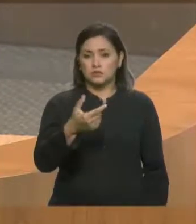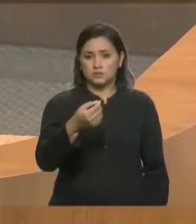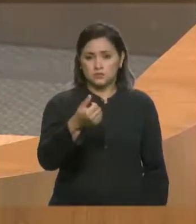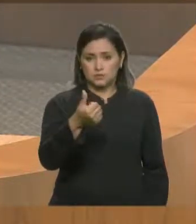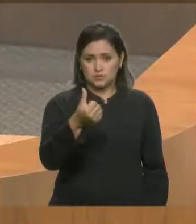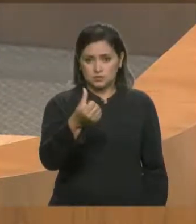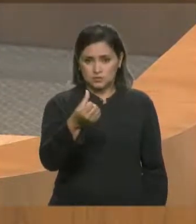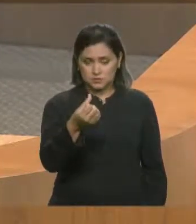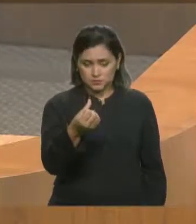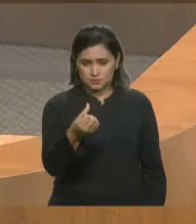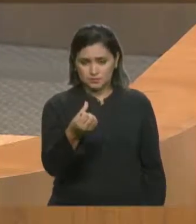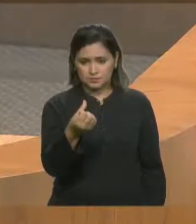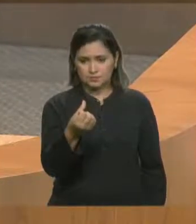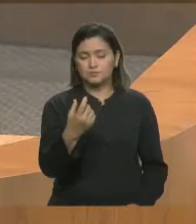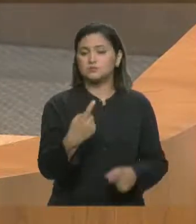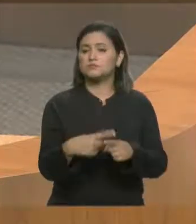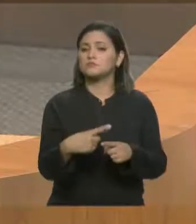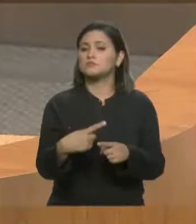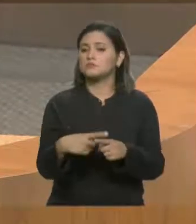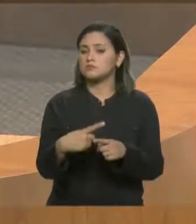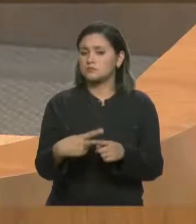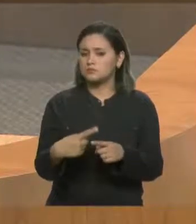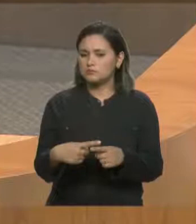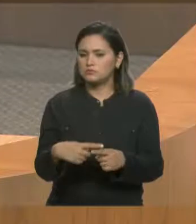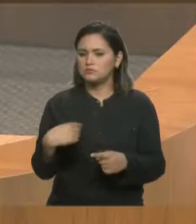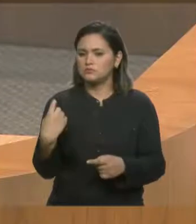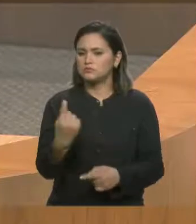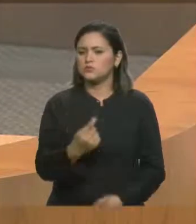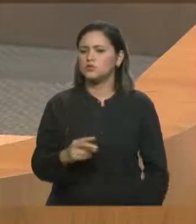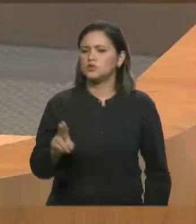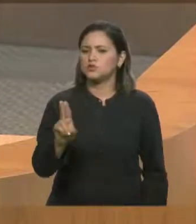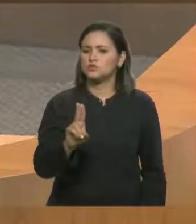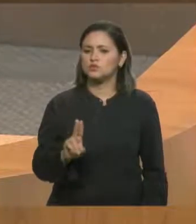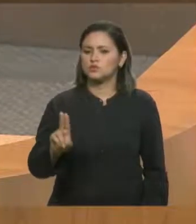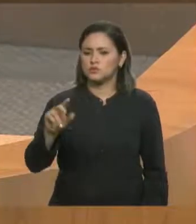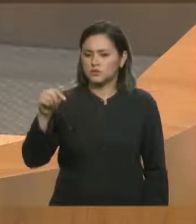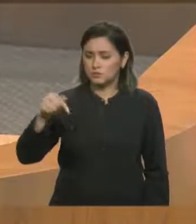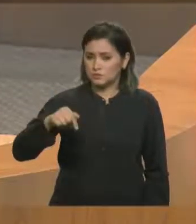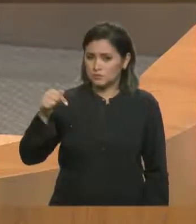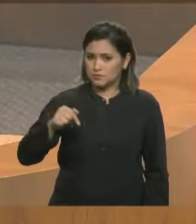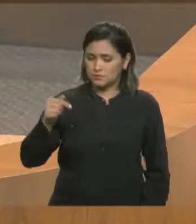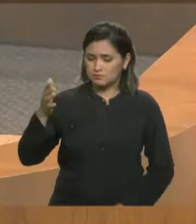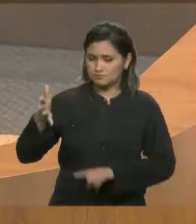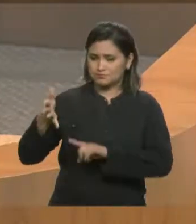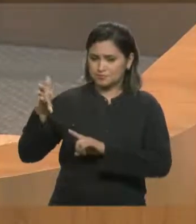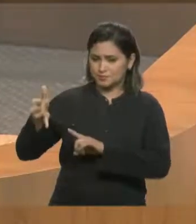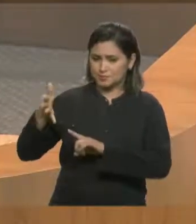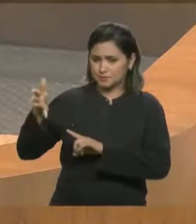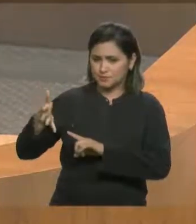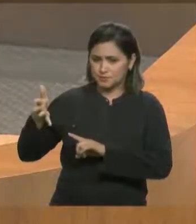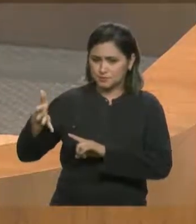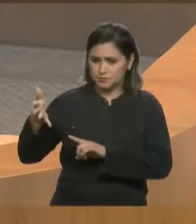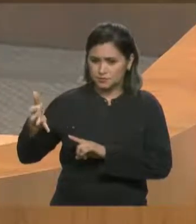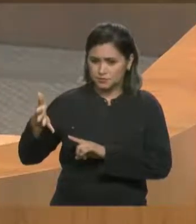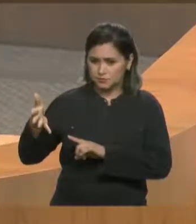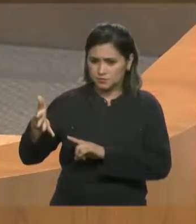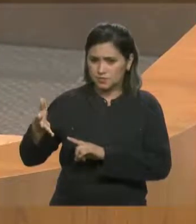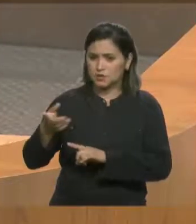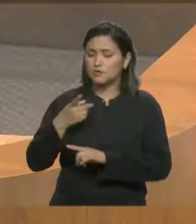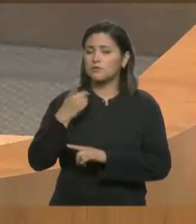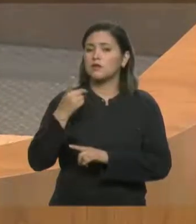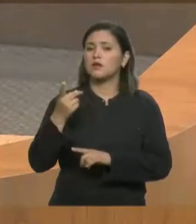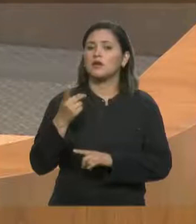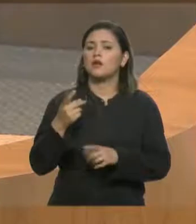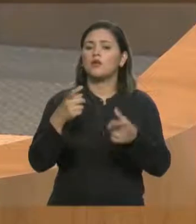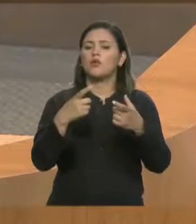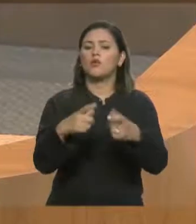2016, porque nós utilizamos esta tribuna para tratar da reserva